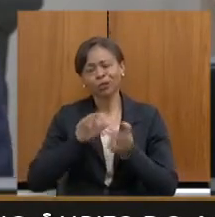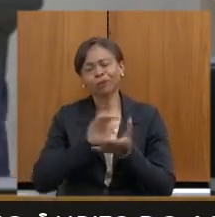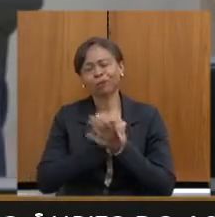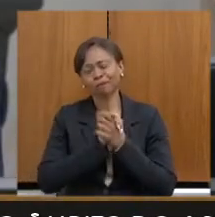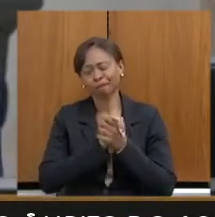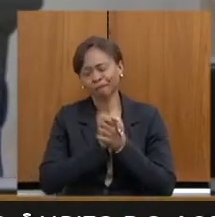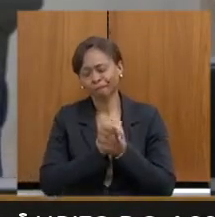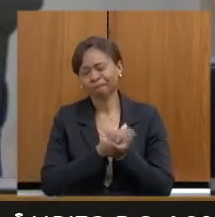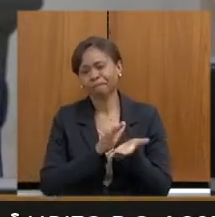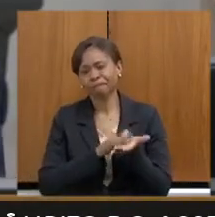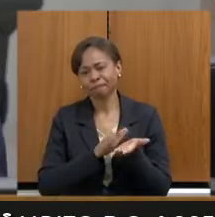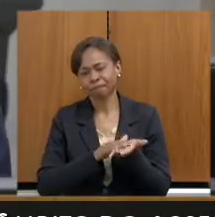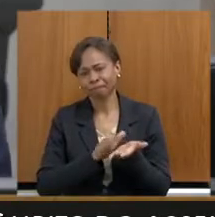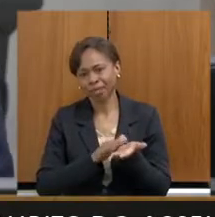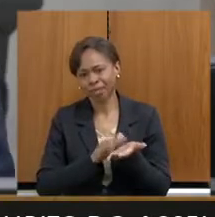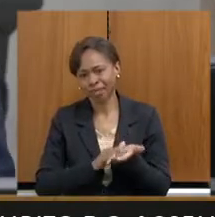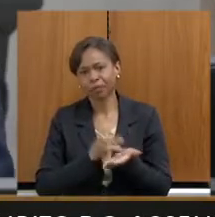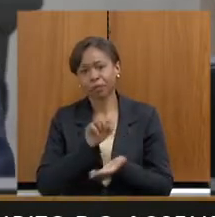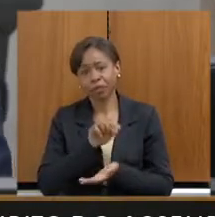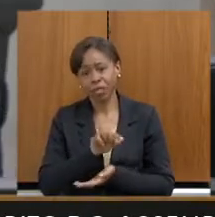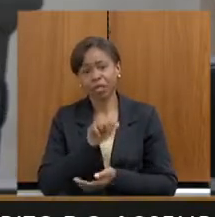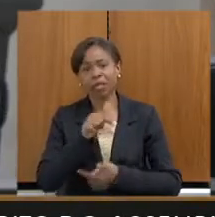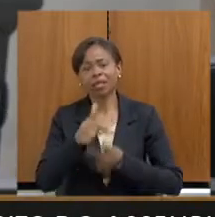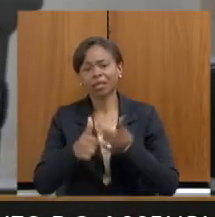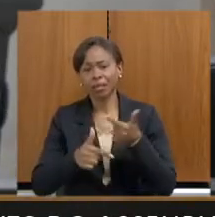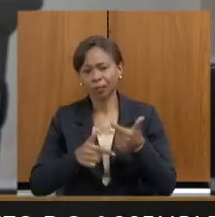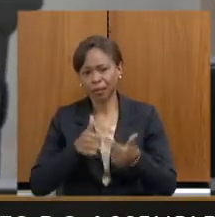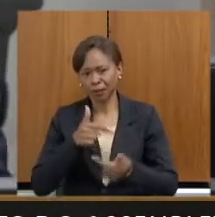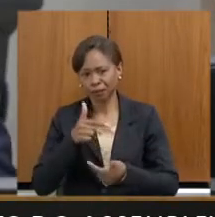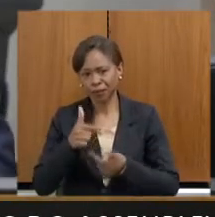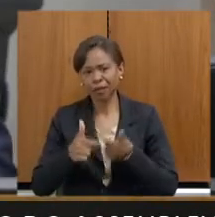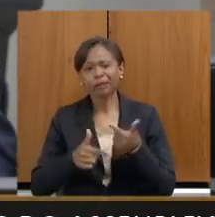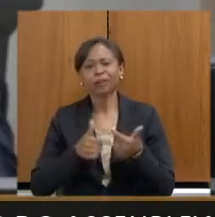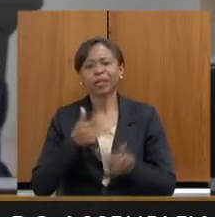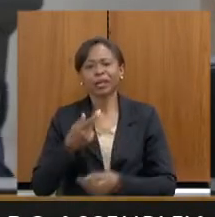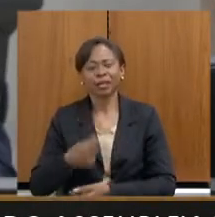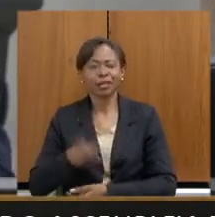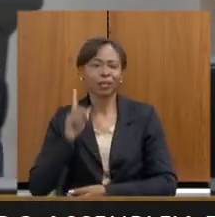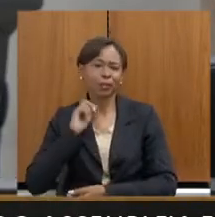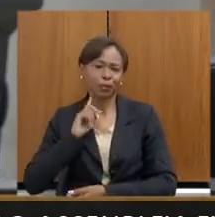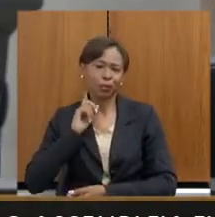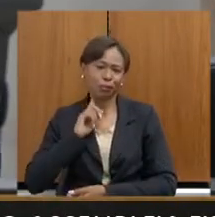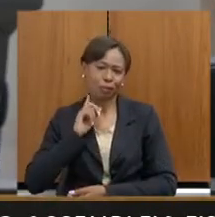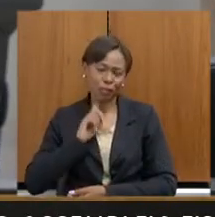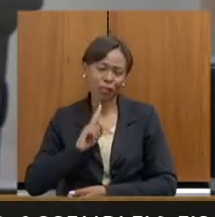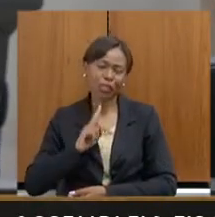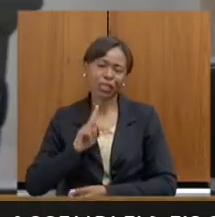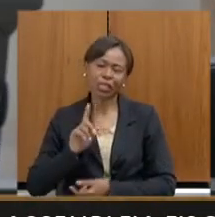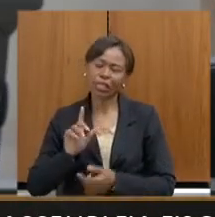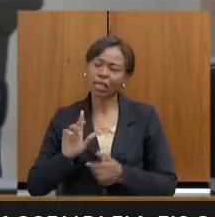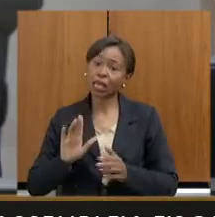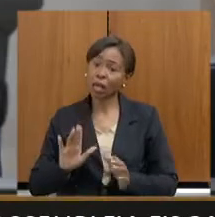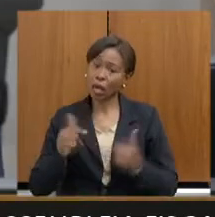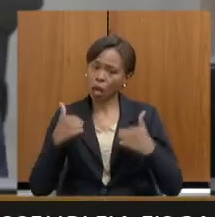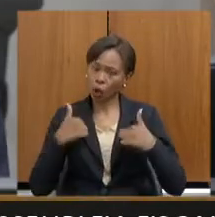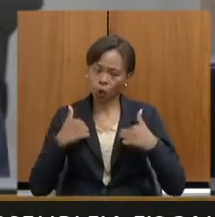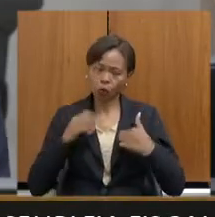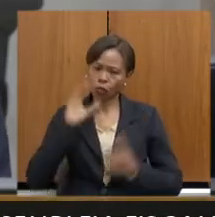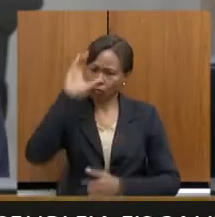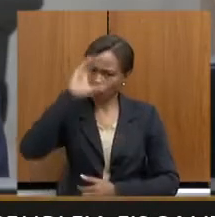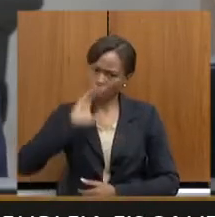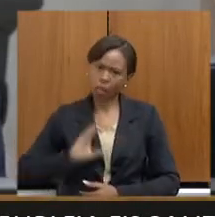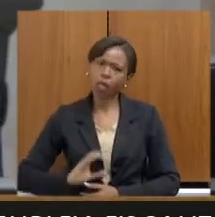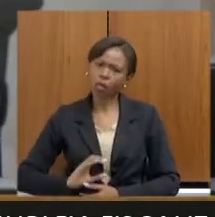é por ter feito esse trabalho e por ter devolvido a nós mineiros eu falo agora como cidadão